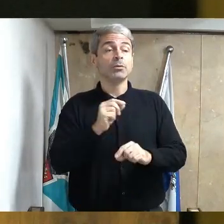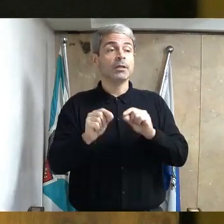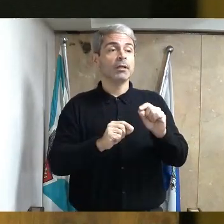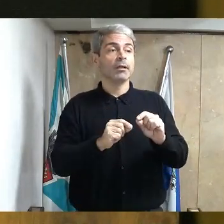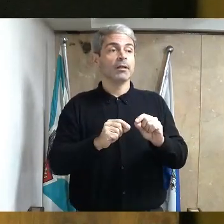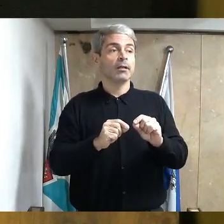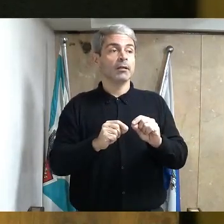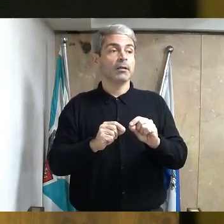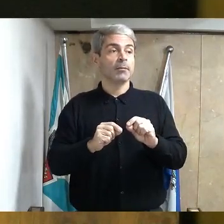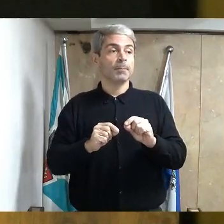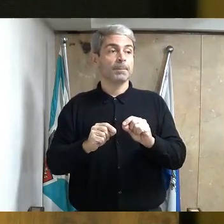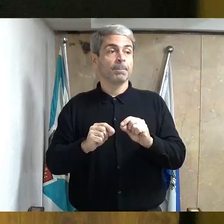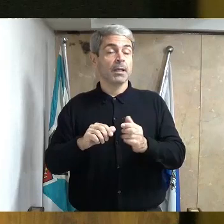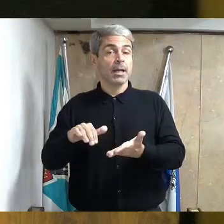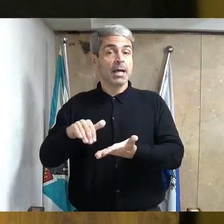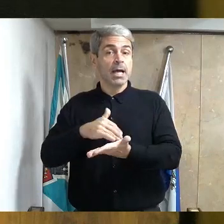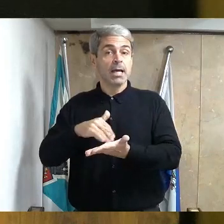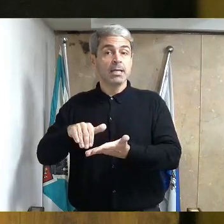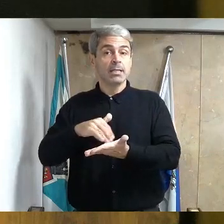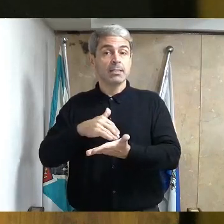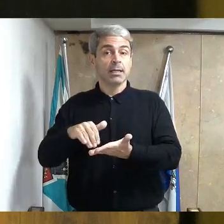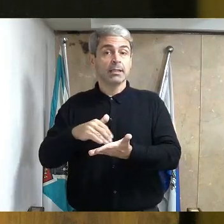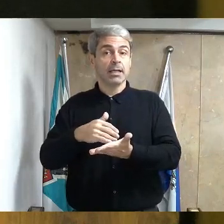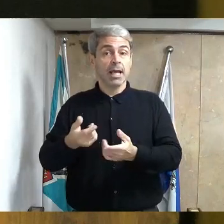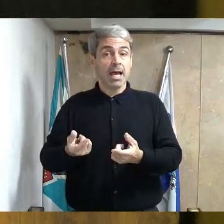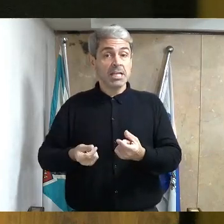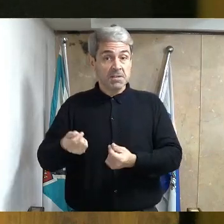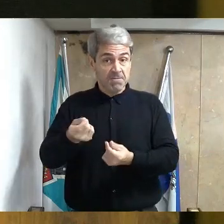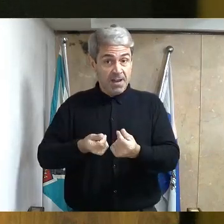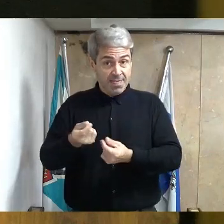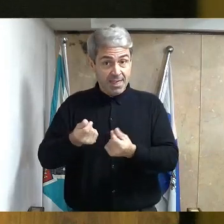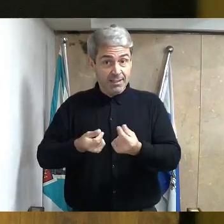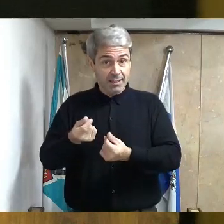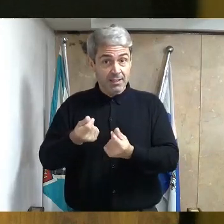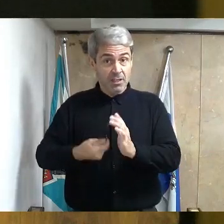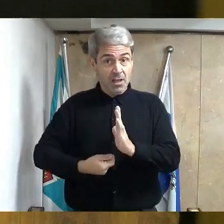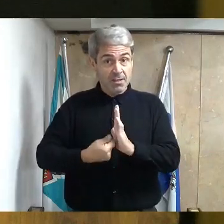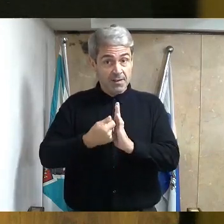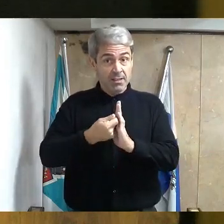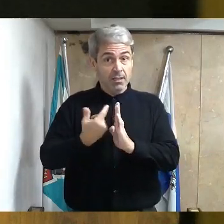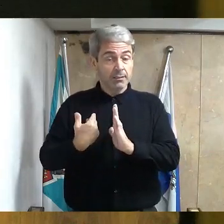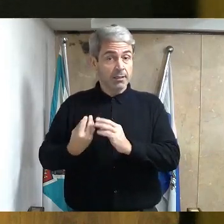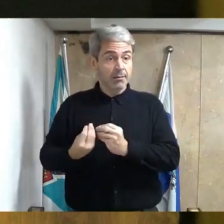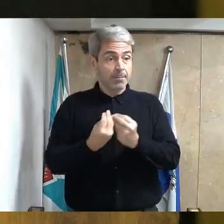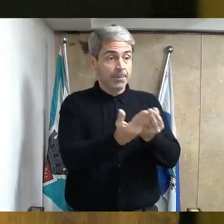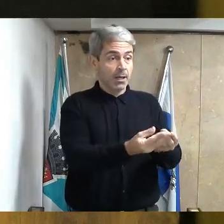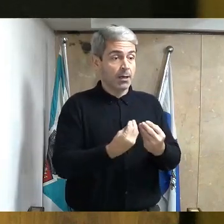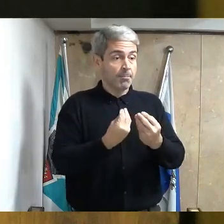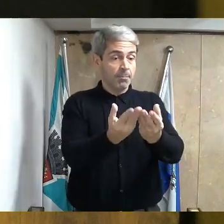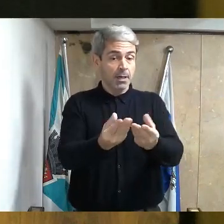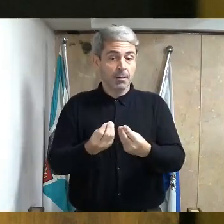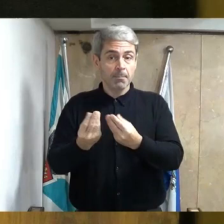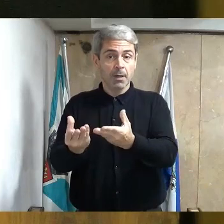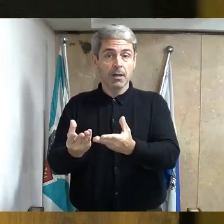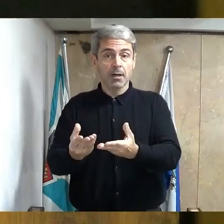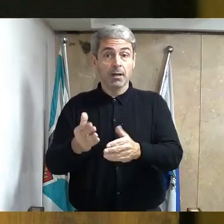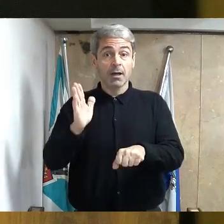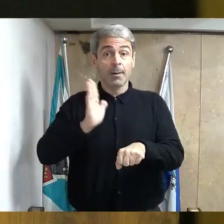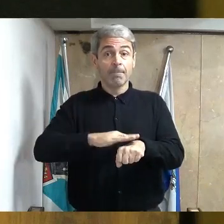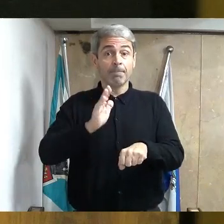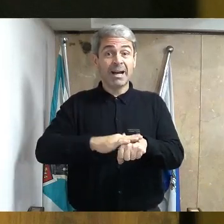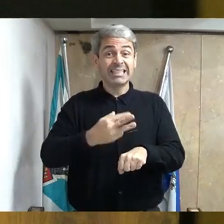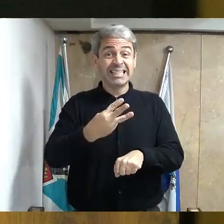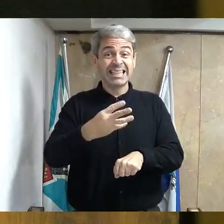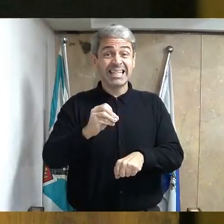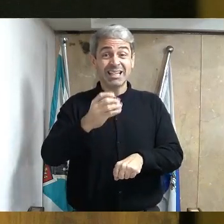Enviado pela Secretaria de Fazenda. Eu nunca vi, foram mais de 30 pessoas que foram me